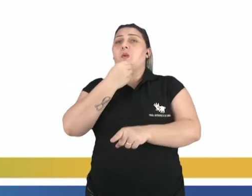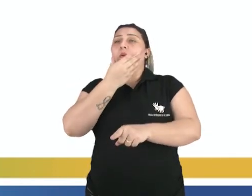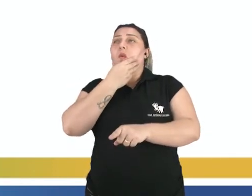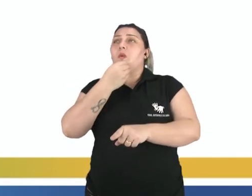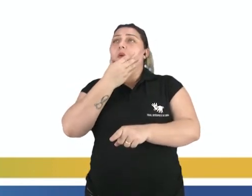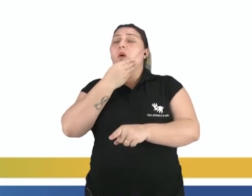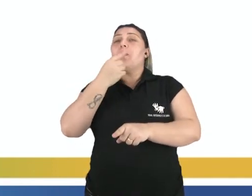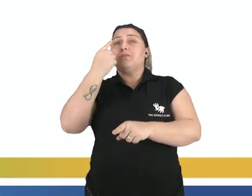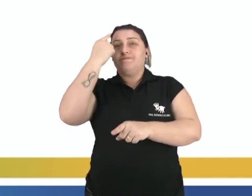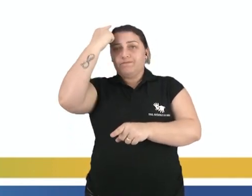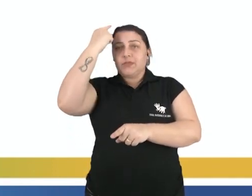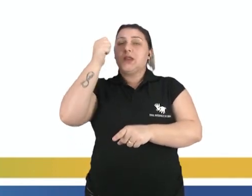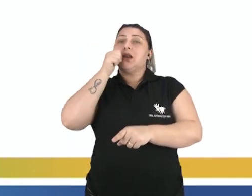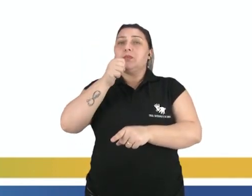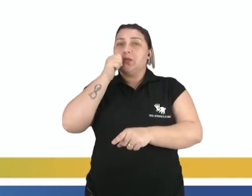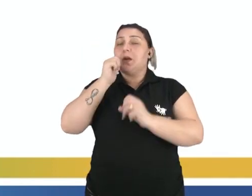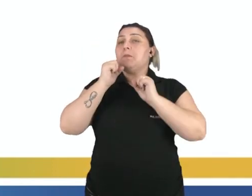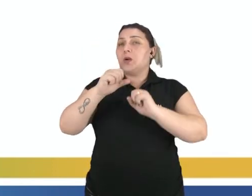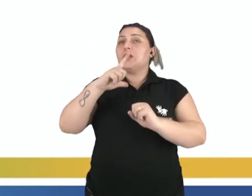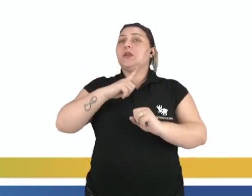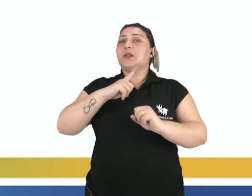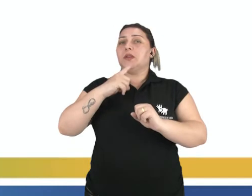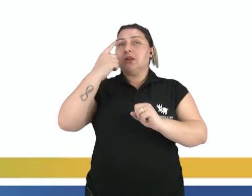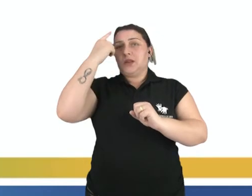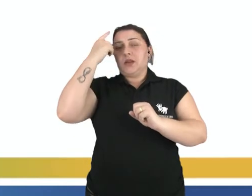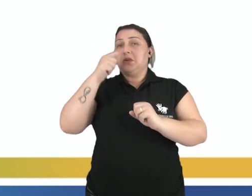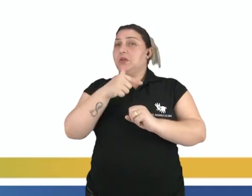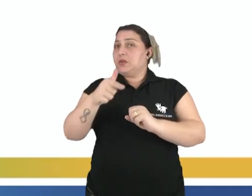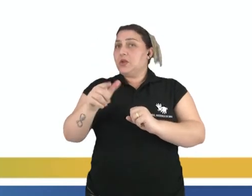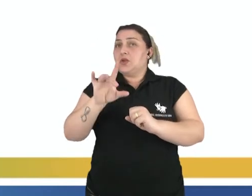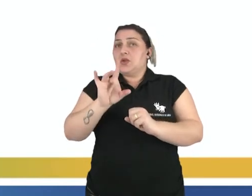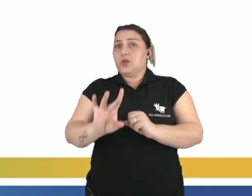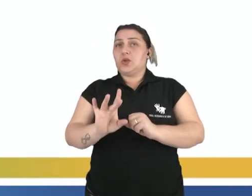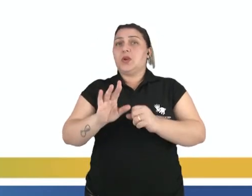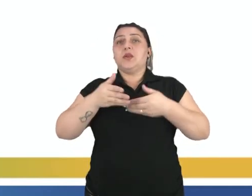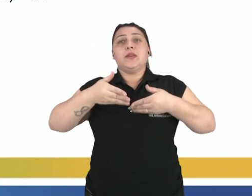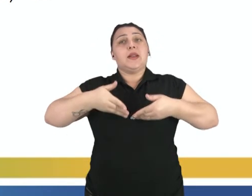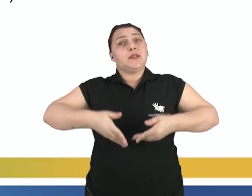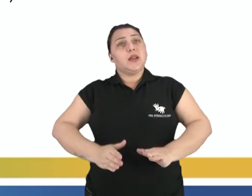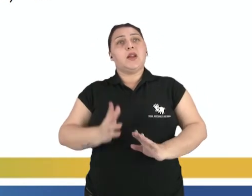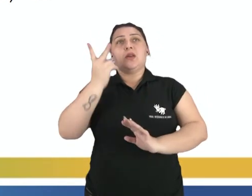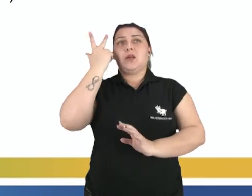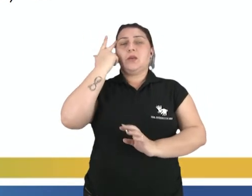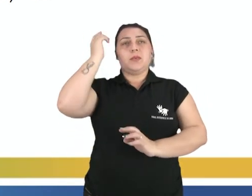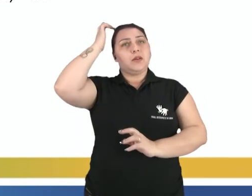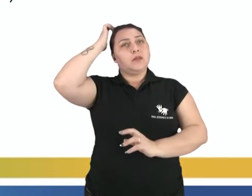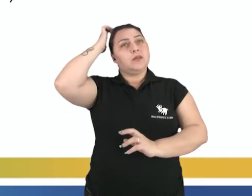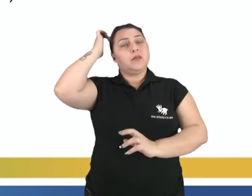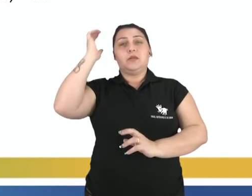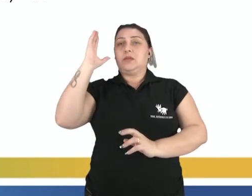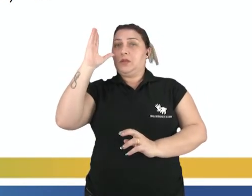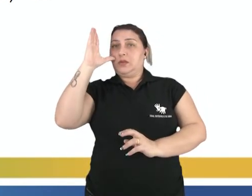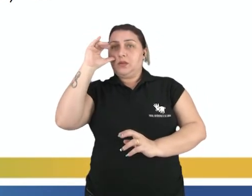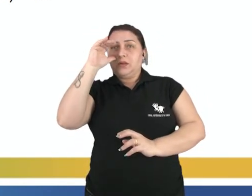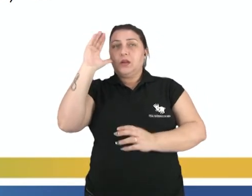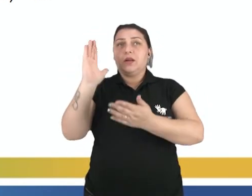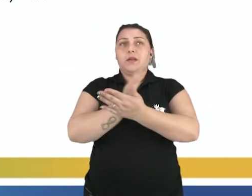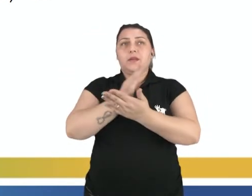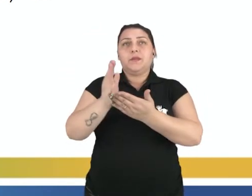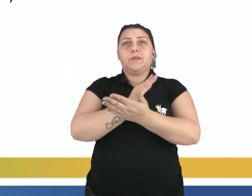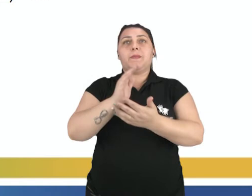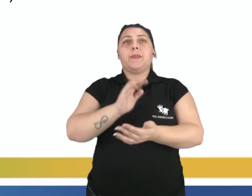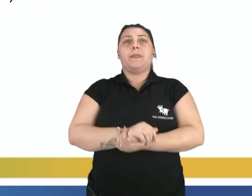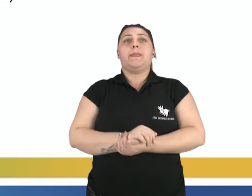vai ser calvo e as mulheres podem ter calvície e não se manifestar ou nascerem normais. Bom, aqui algumas curiosidades,